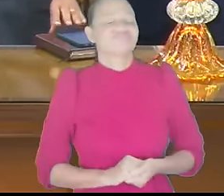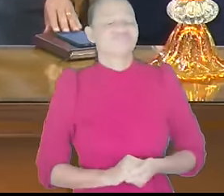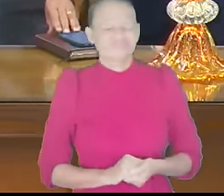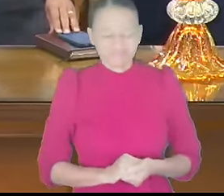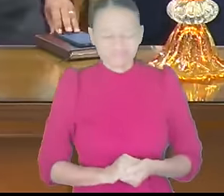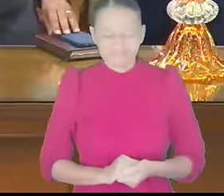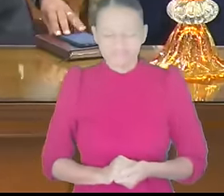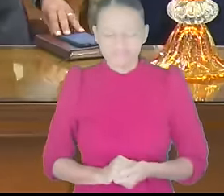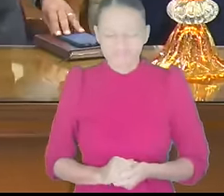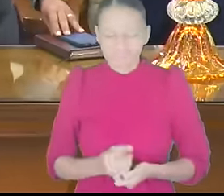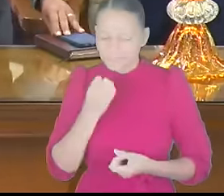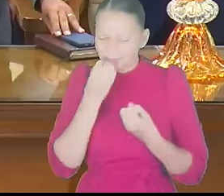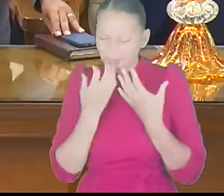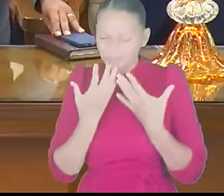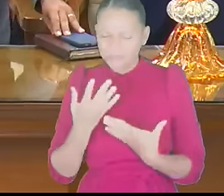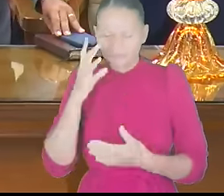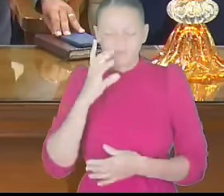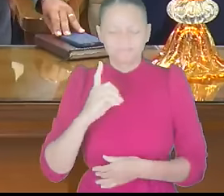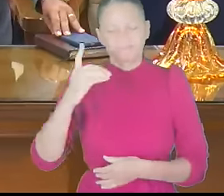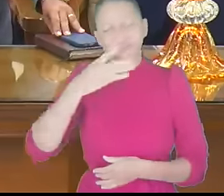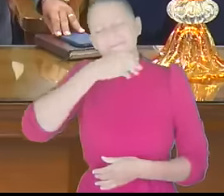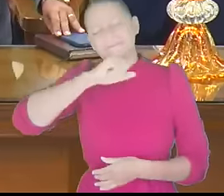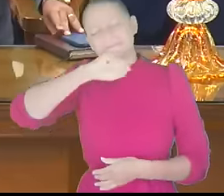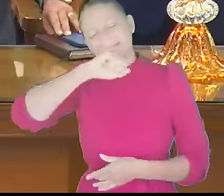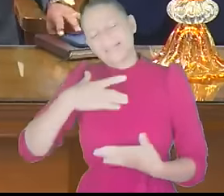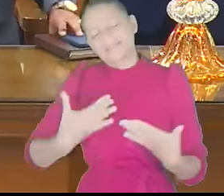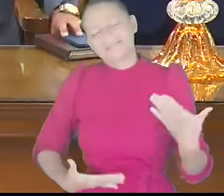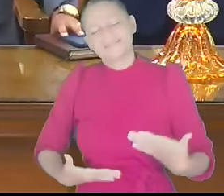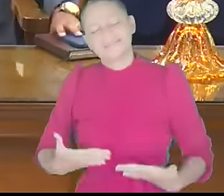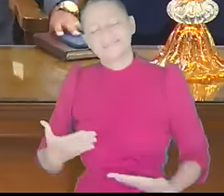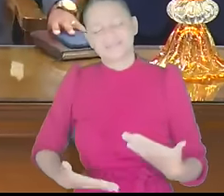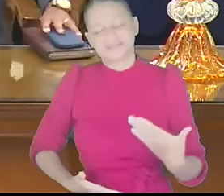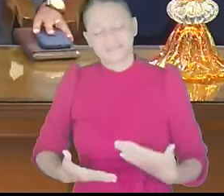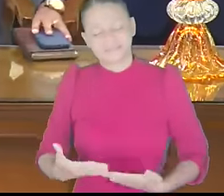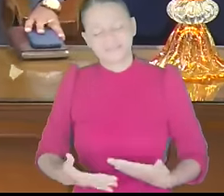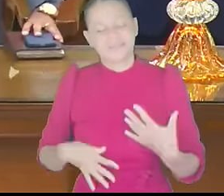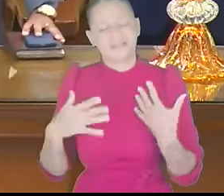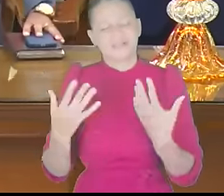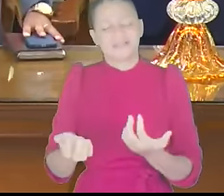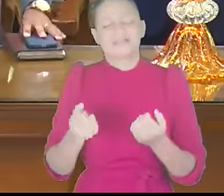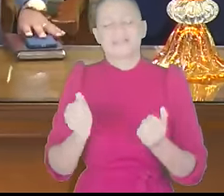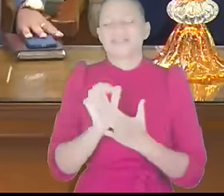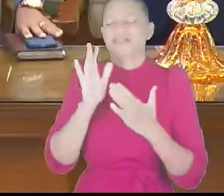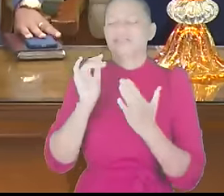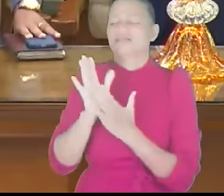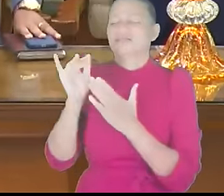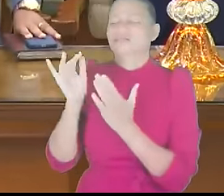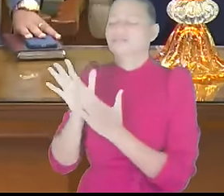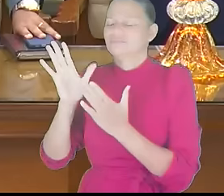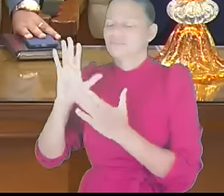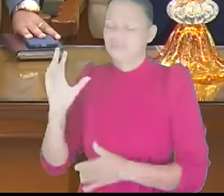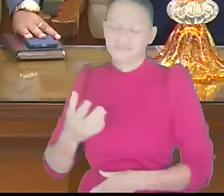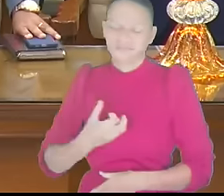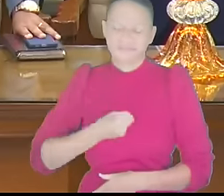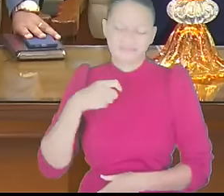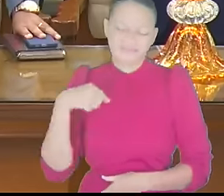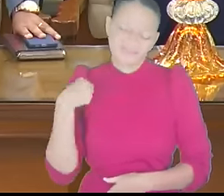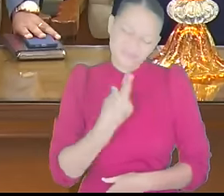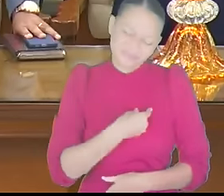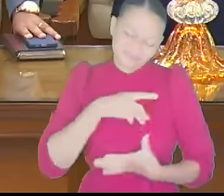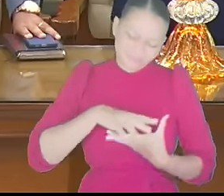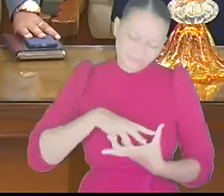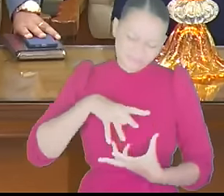Oremos, bondoso Deus, Pai a quem servimos, queremos te louvar pela salvação da nossa